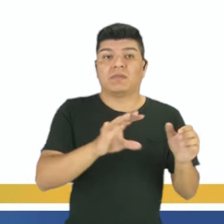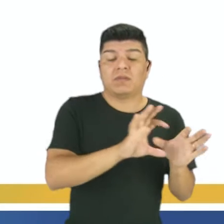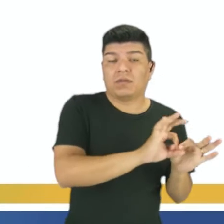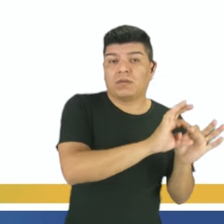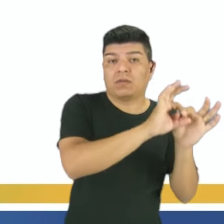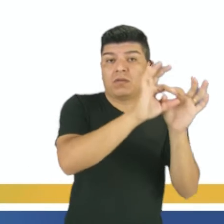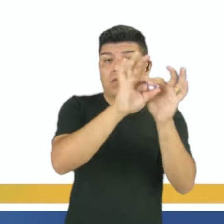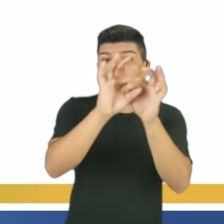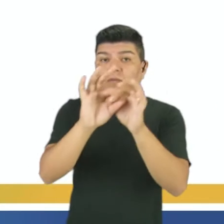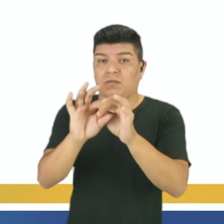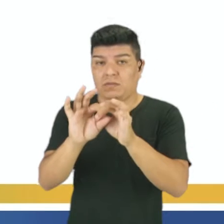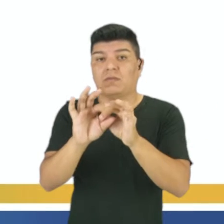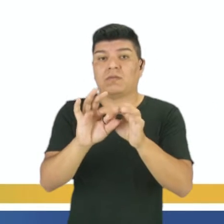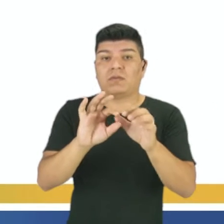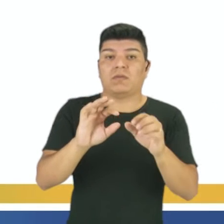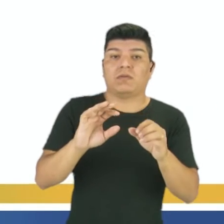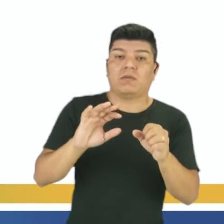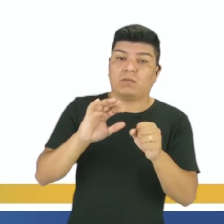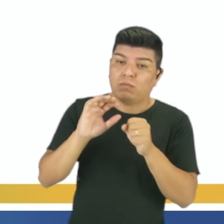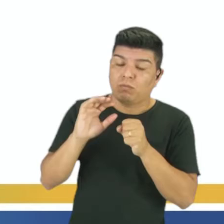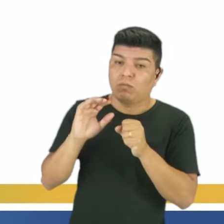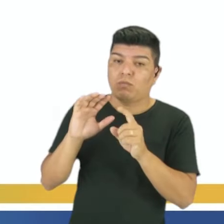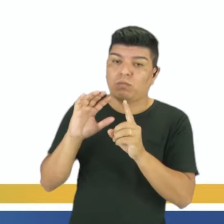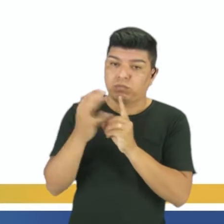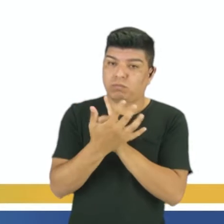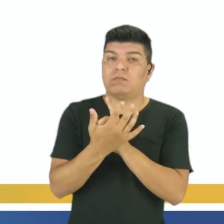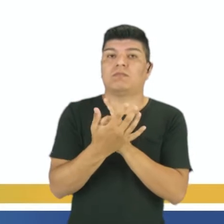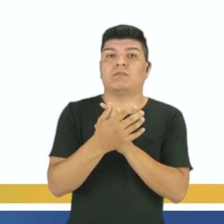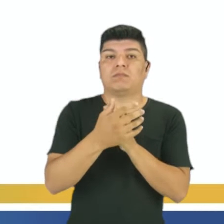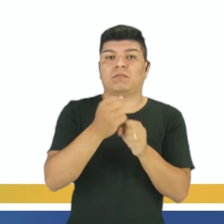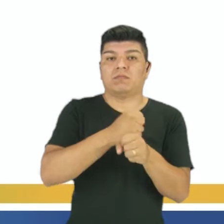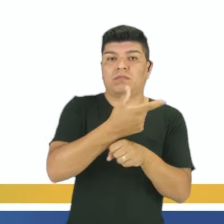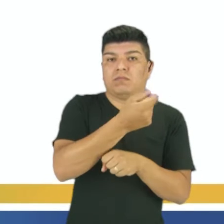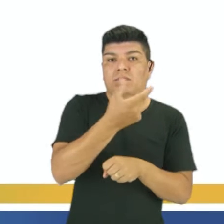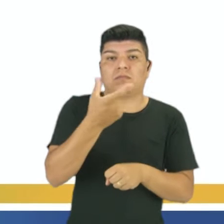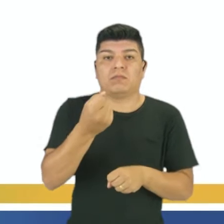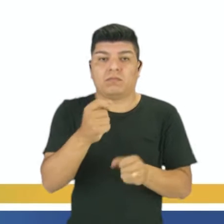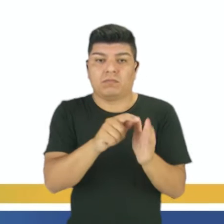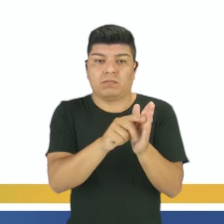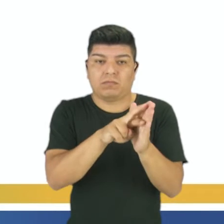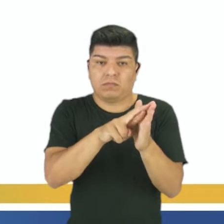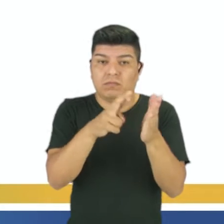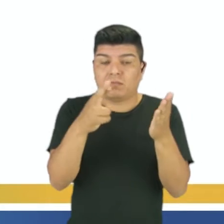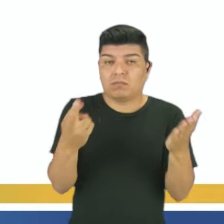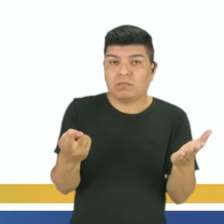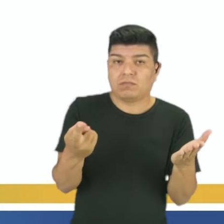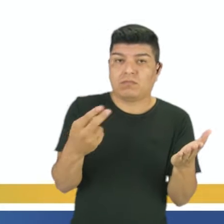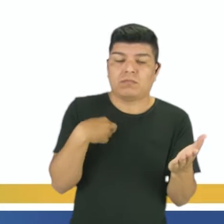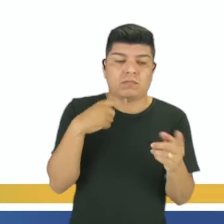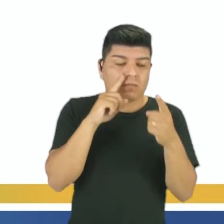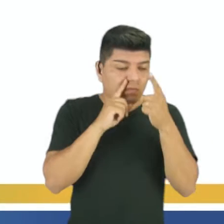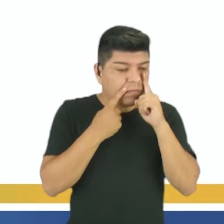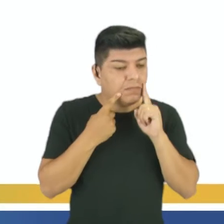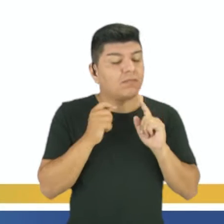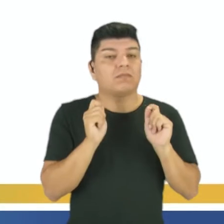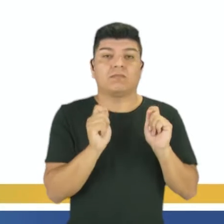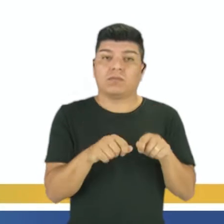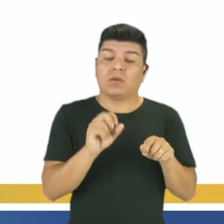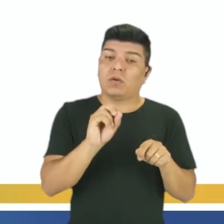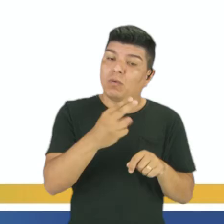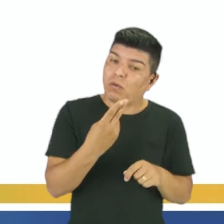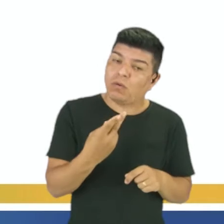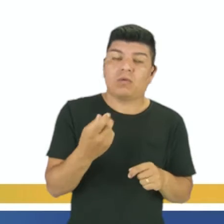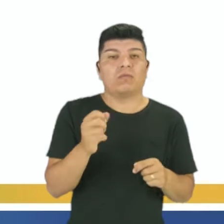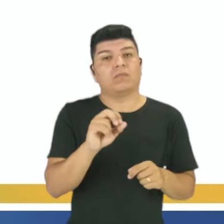na quarentena de 2020. Olha que interessante. Quando abrir uma revista, você poderá estar chorando. Ou